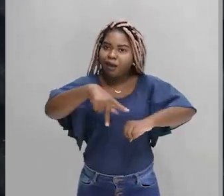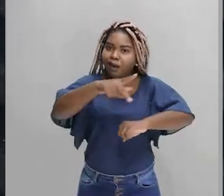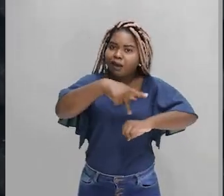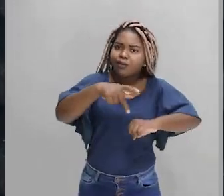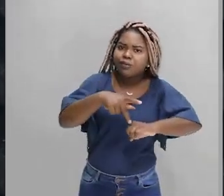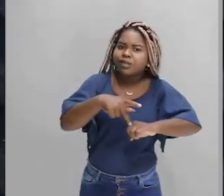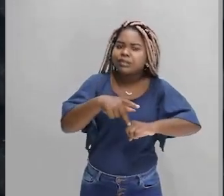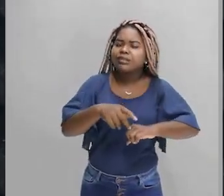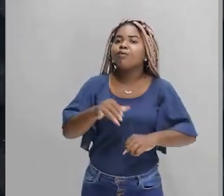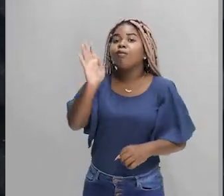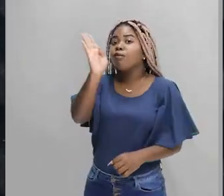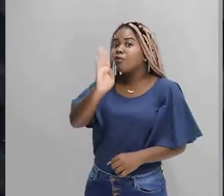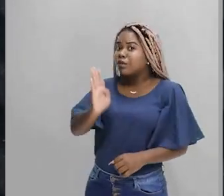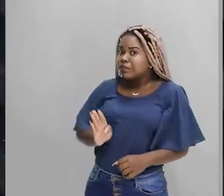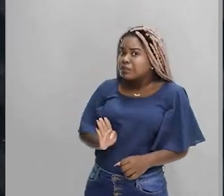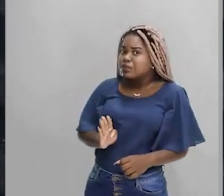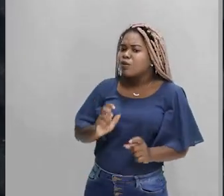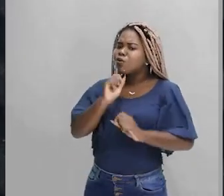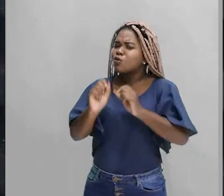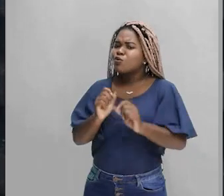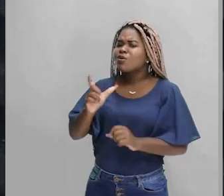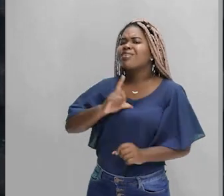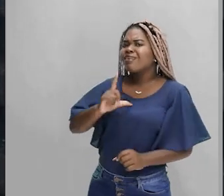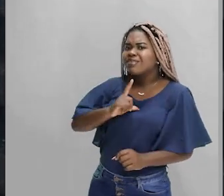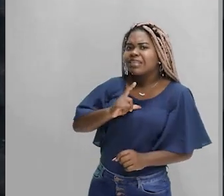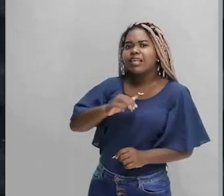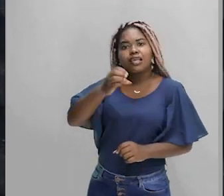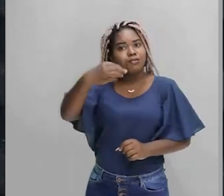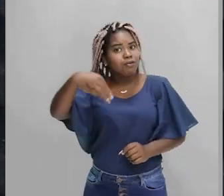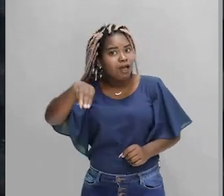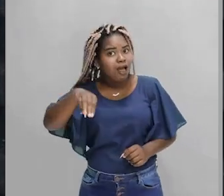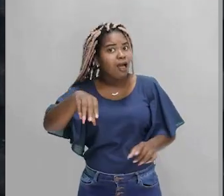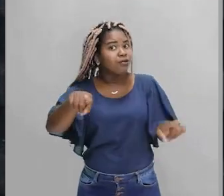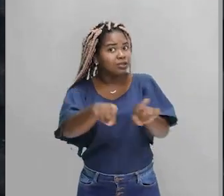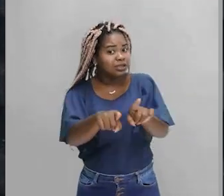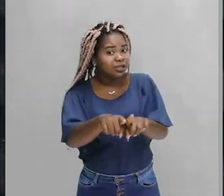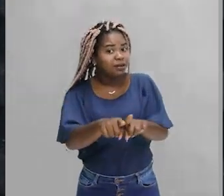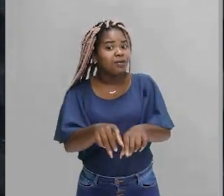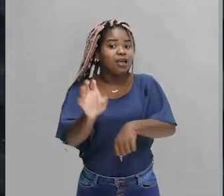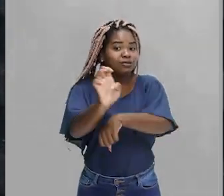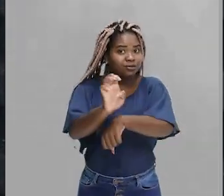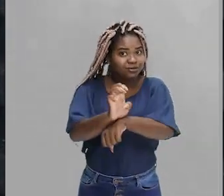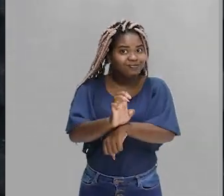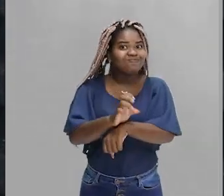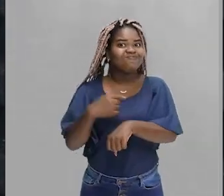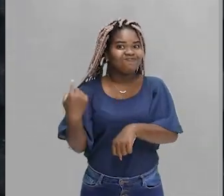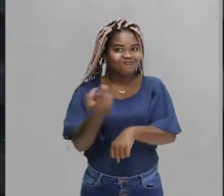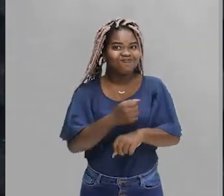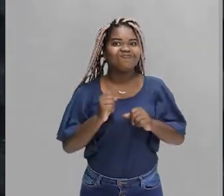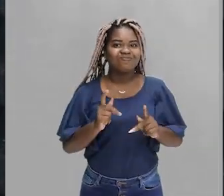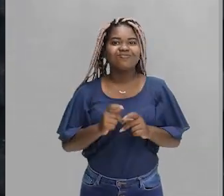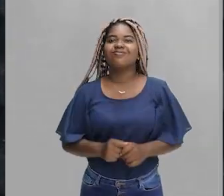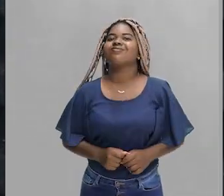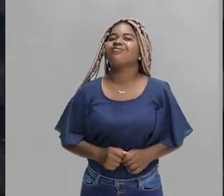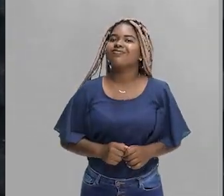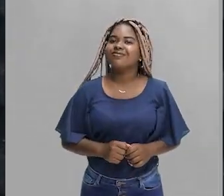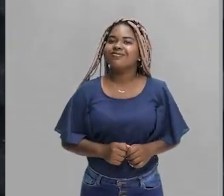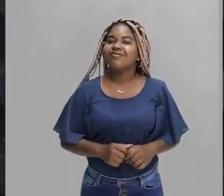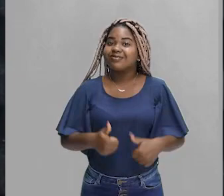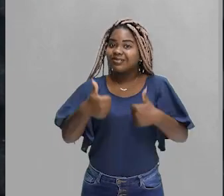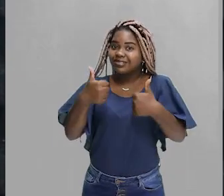o que que o Brasil tem, o Maranhão também, né? A gente finaliza aí falando do nosso belo estado, beleza? Então, ó, fica